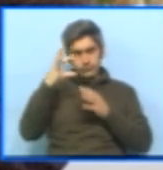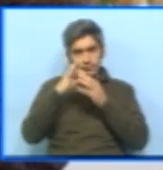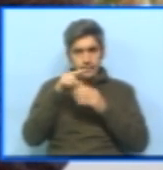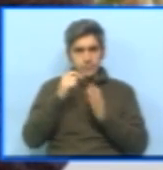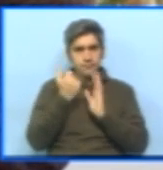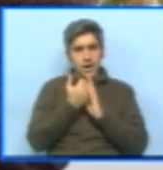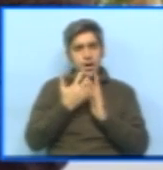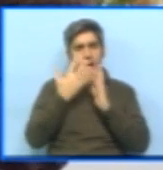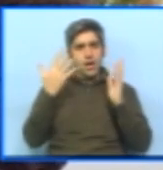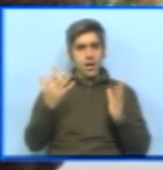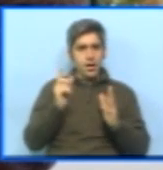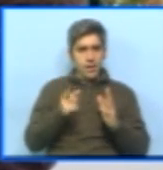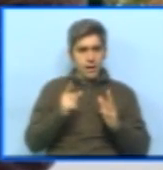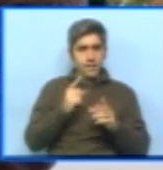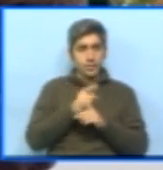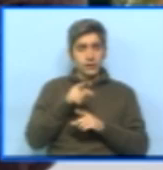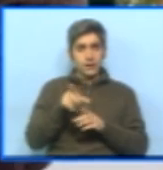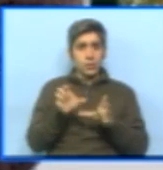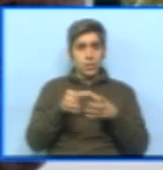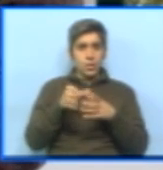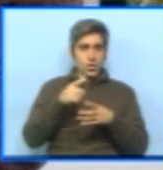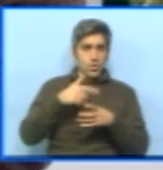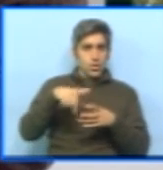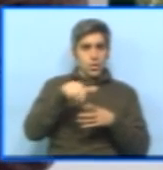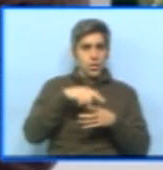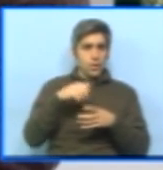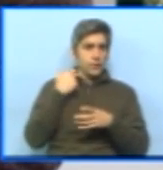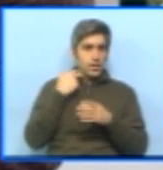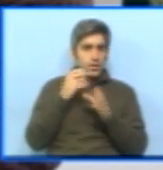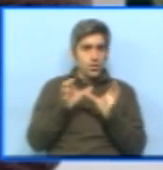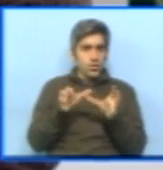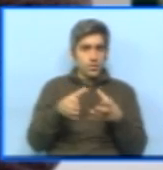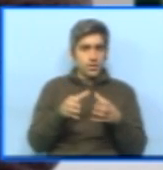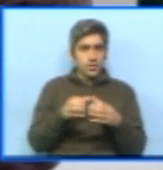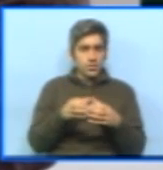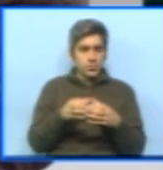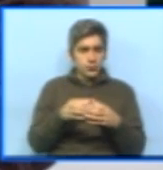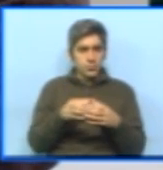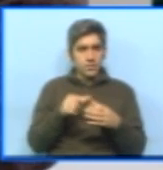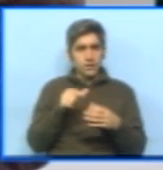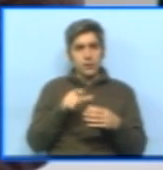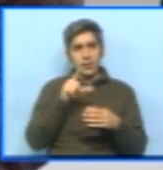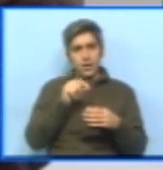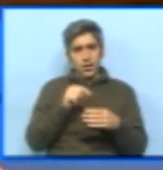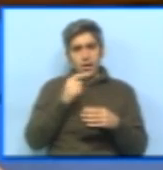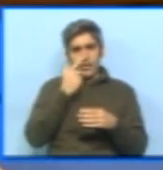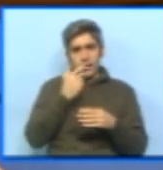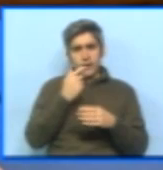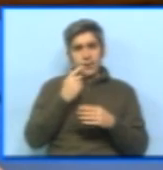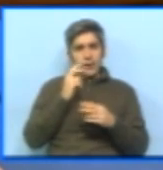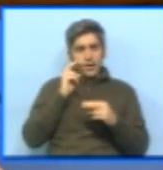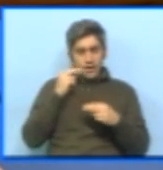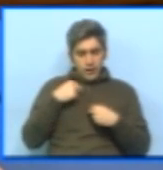essa, ou seja, porque é naquele grupo, naquela pequenina comunidade, que também o indivíduo se encontra